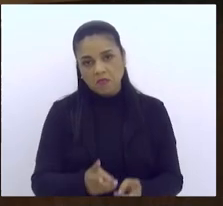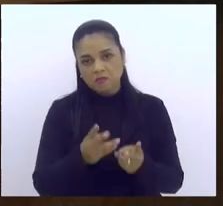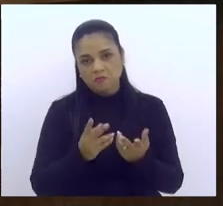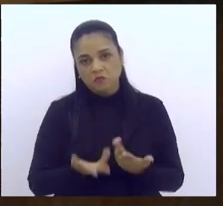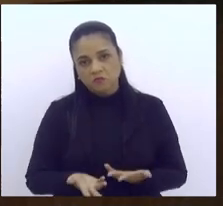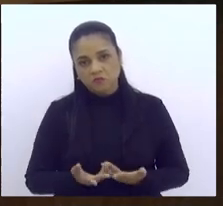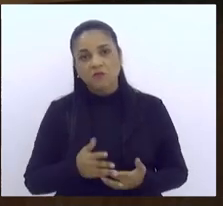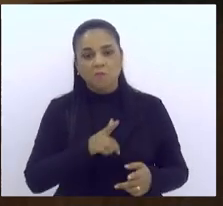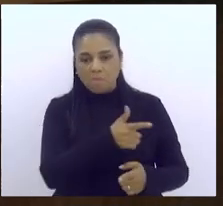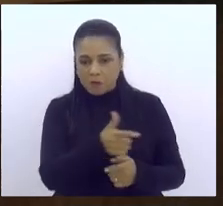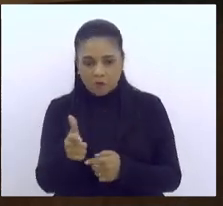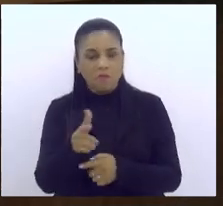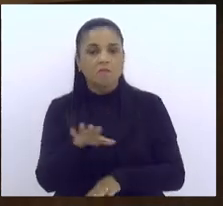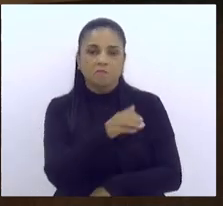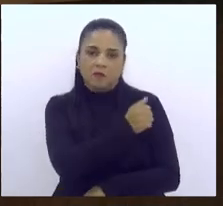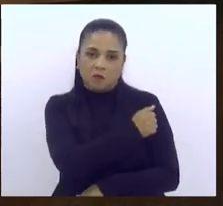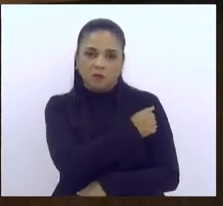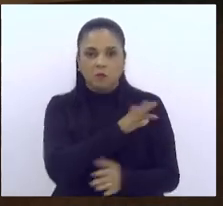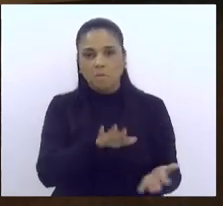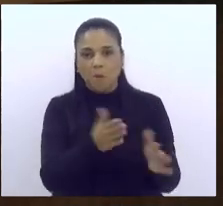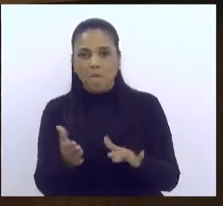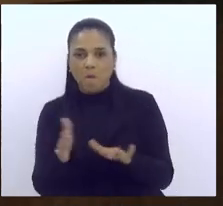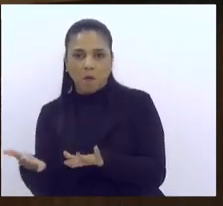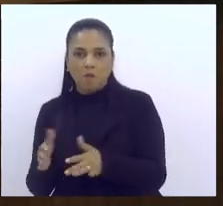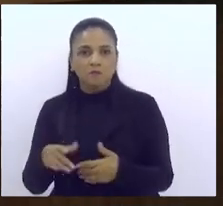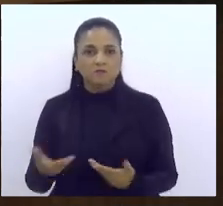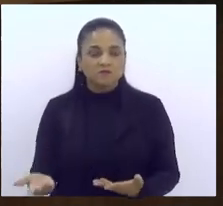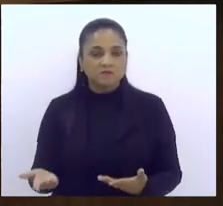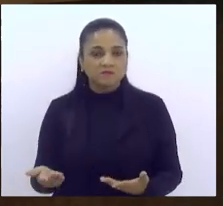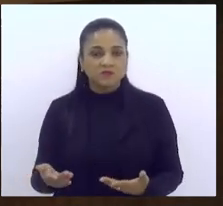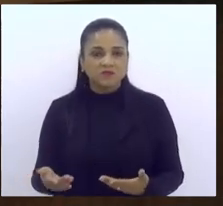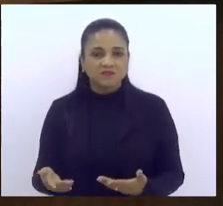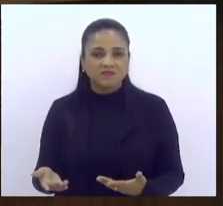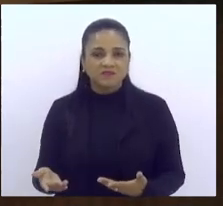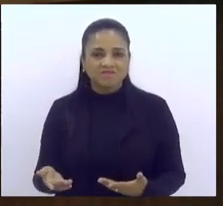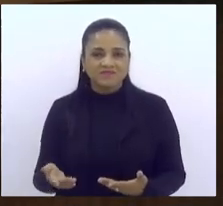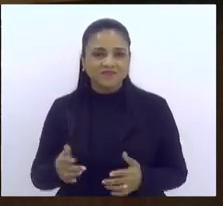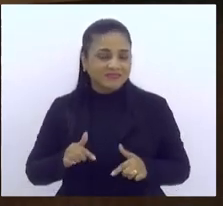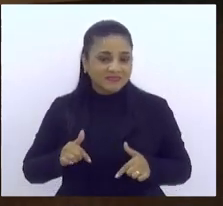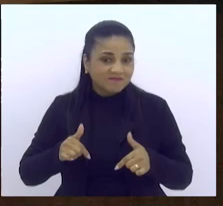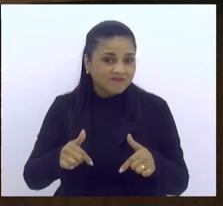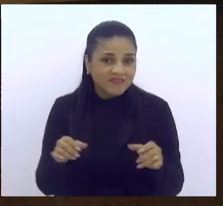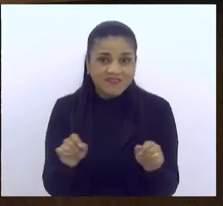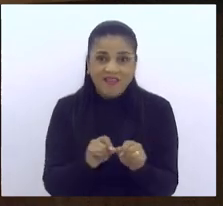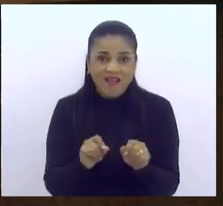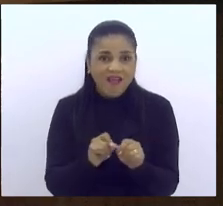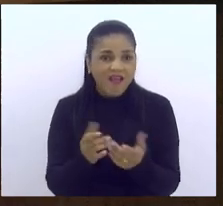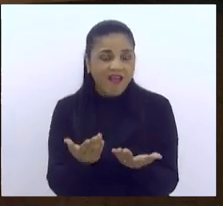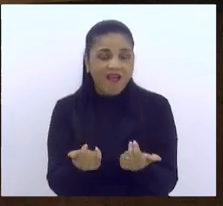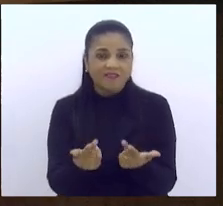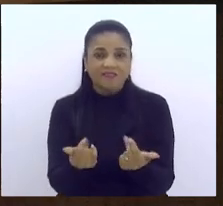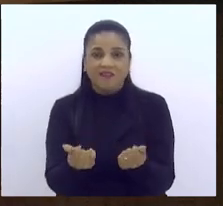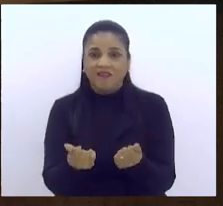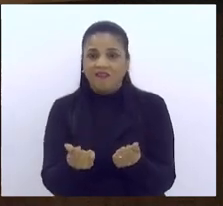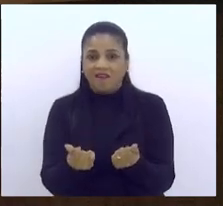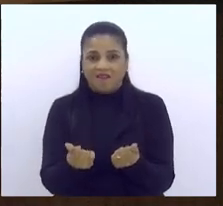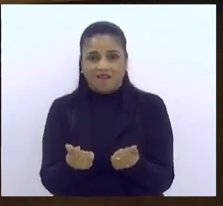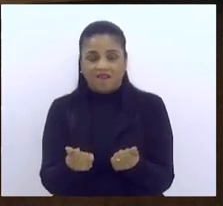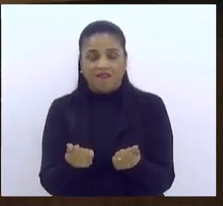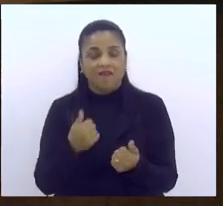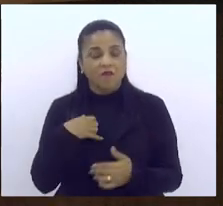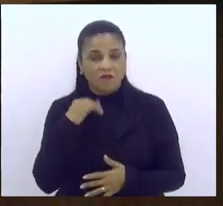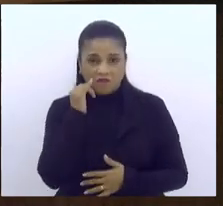as crianças vão morrer, não tem, não foi feito nada efetivamente. O que eu quero dizer, senhor presidente, é